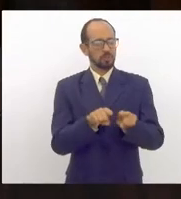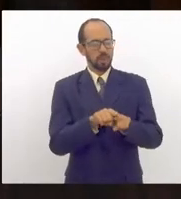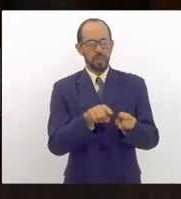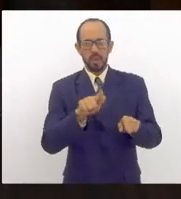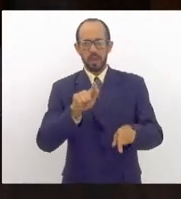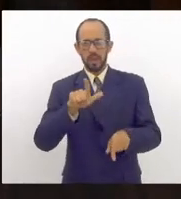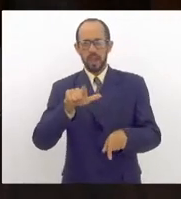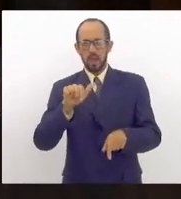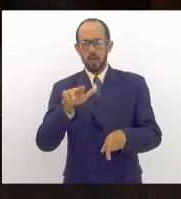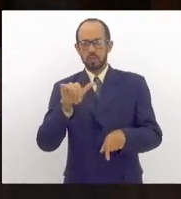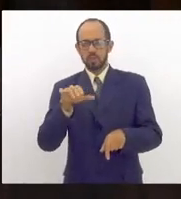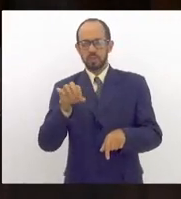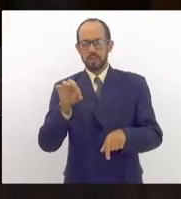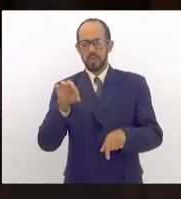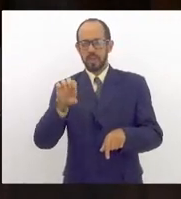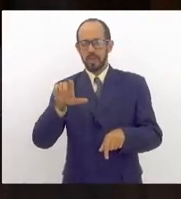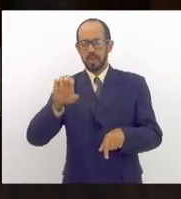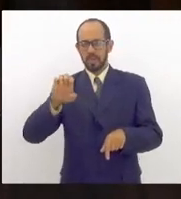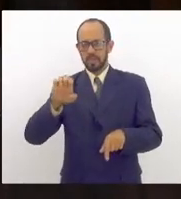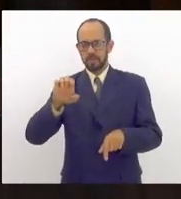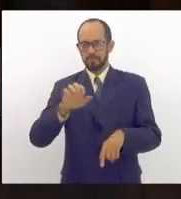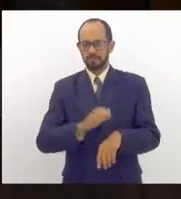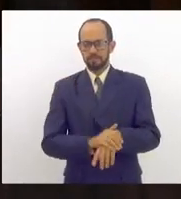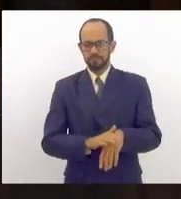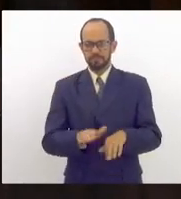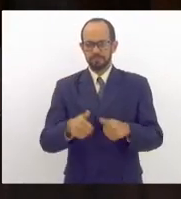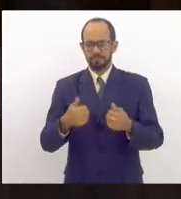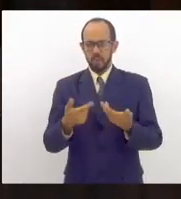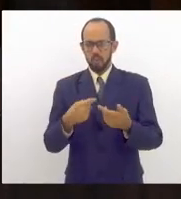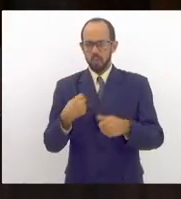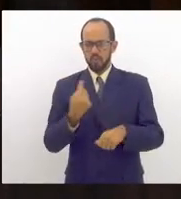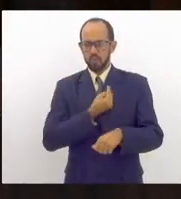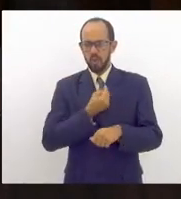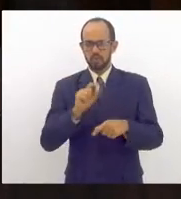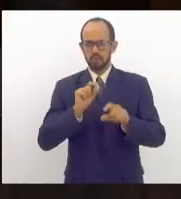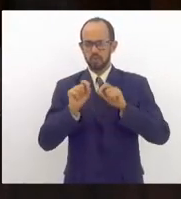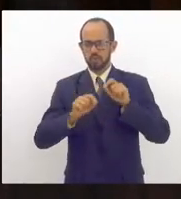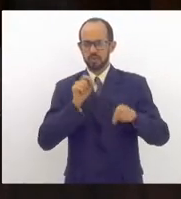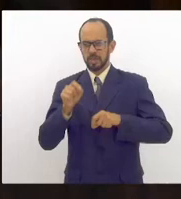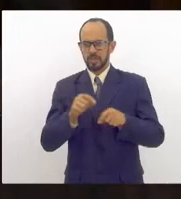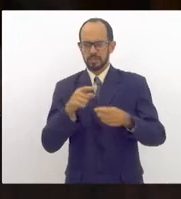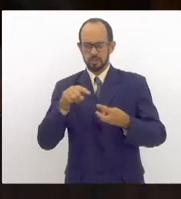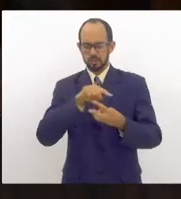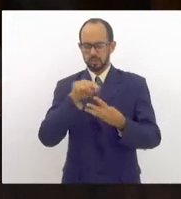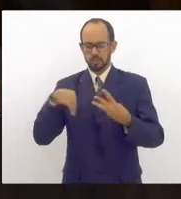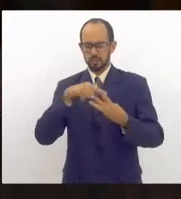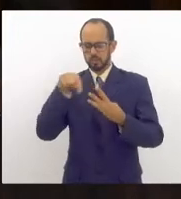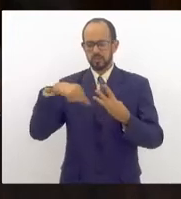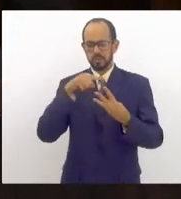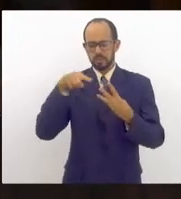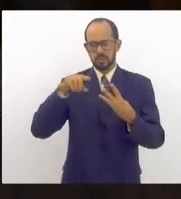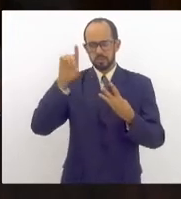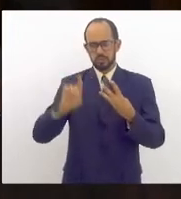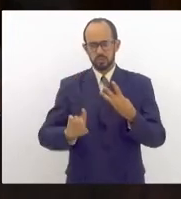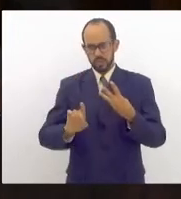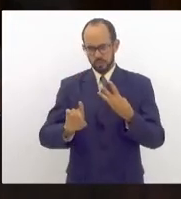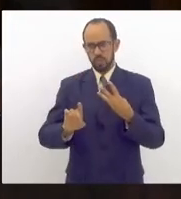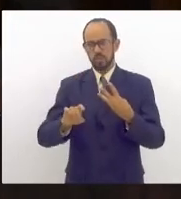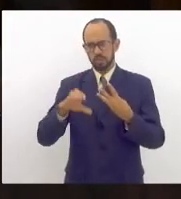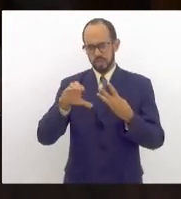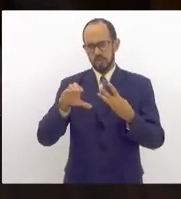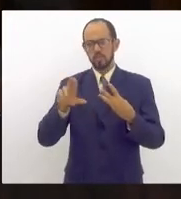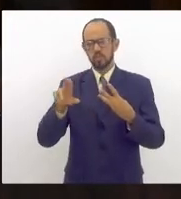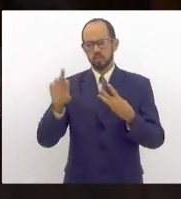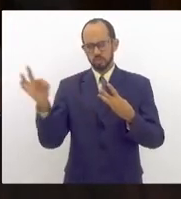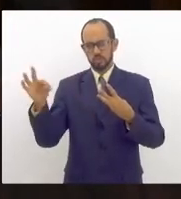da direção da nossa executiva não é à toa que nós estamos em três aqui presentes diretores da executiva da